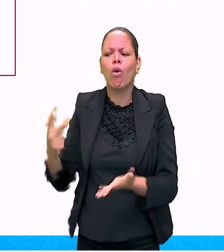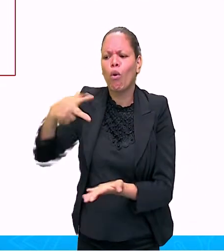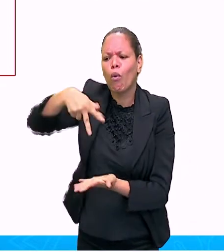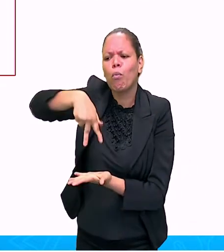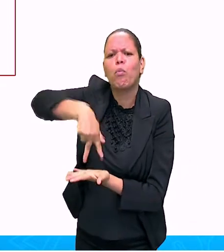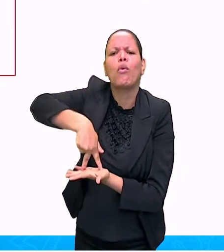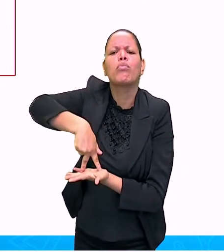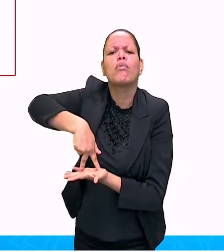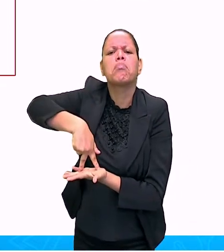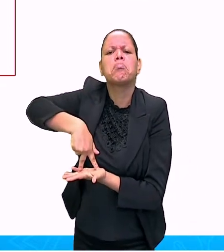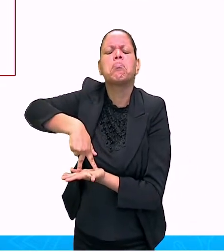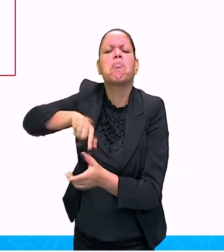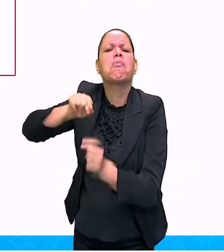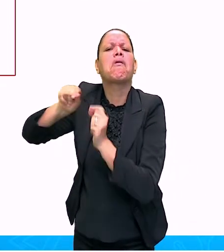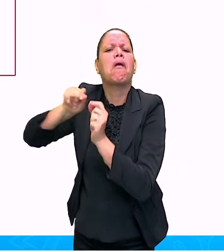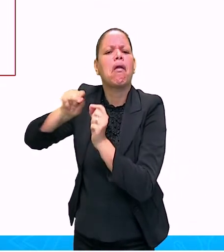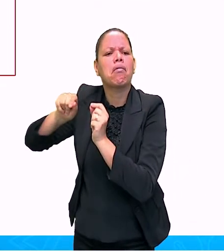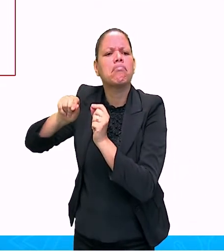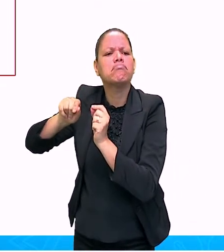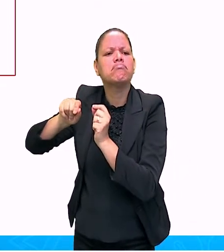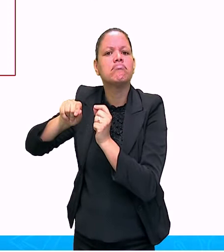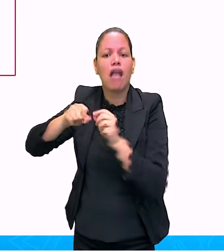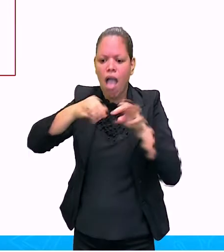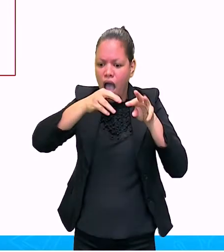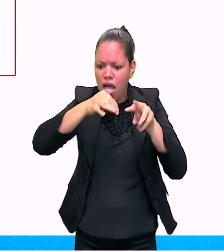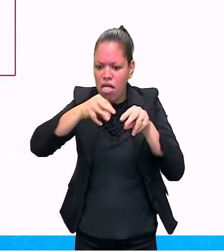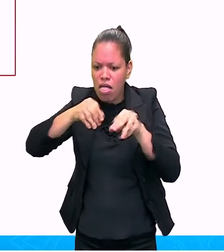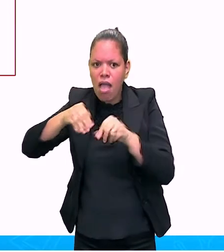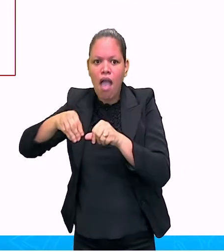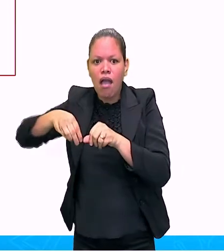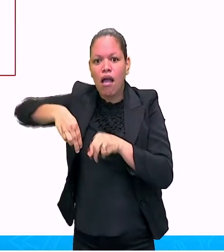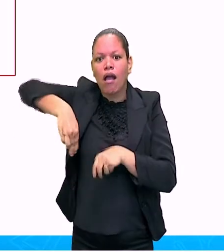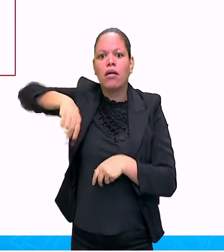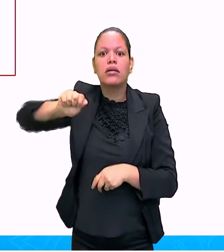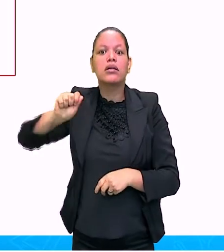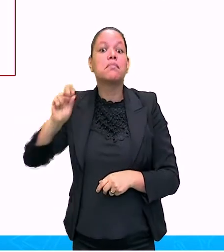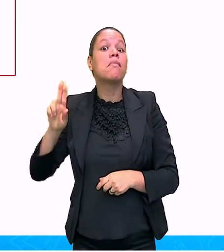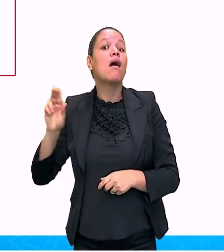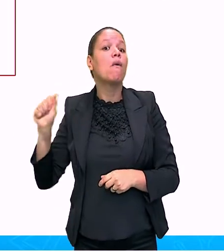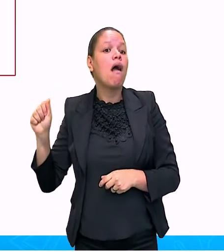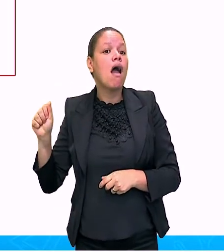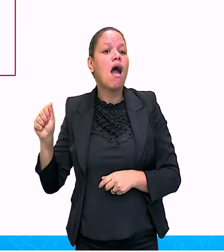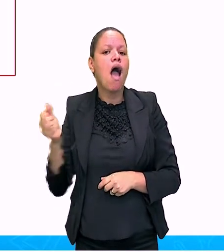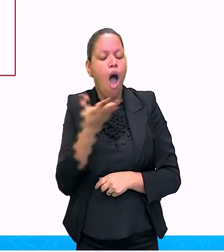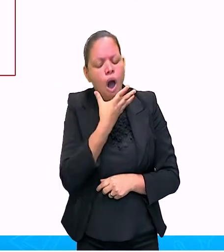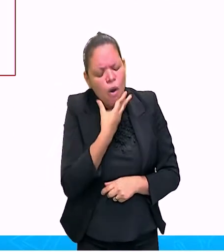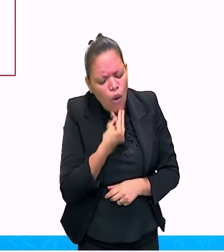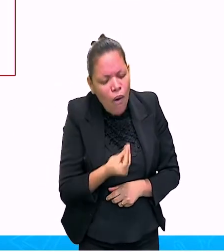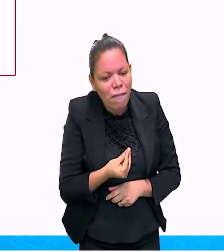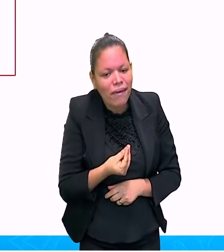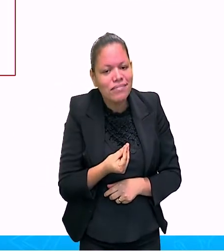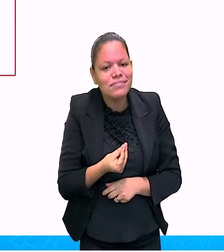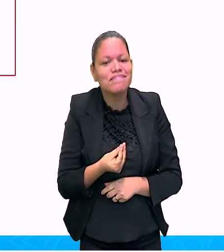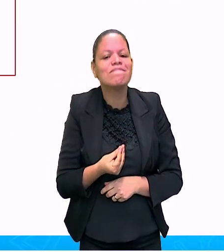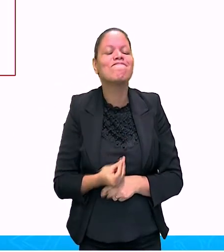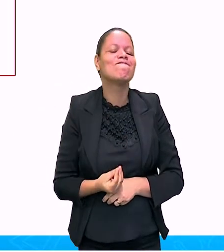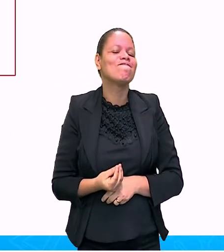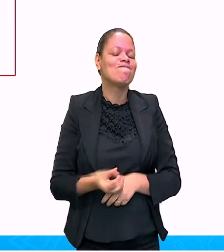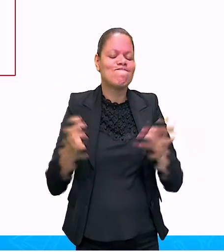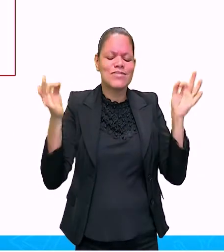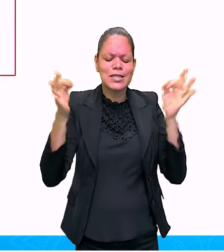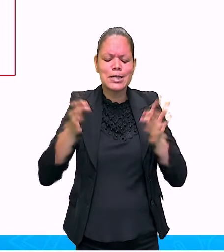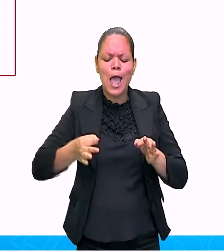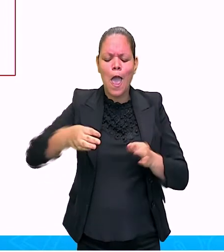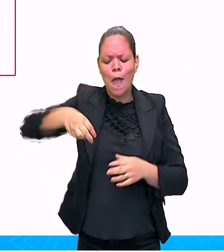Terra, Mauá ou o homem? Se você marcou Mauá, eu sei que você acertou.